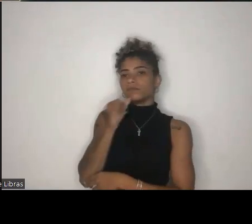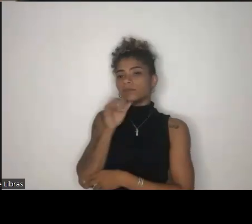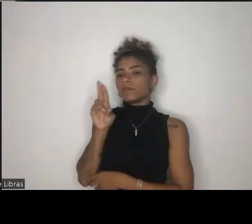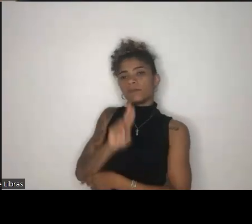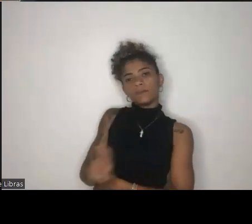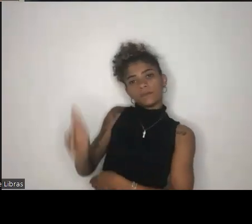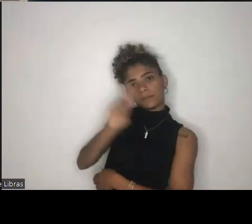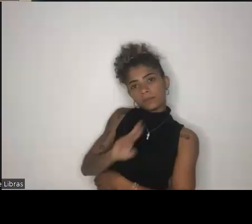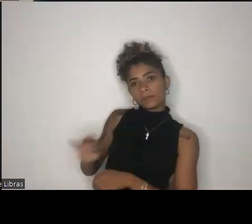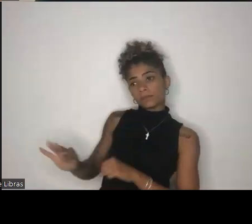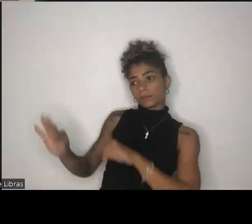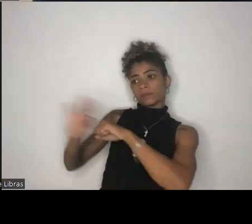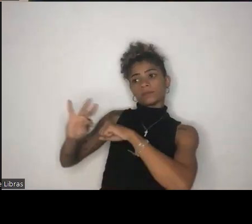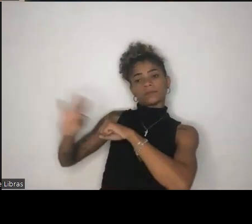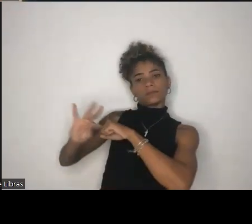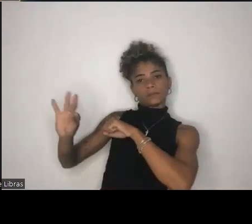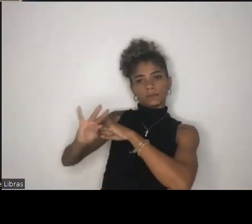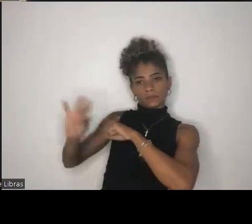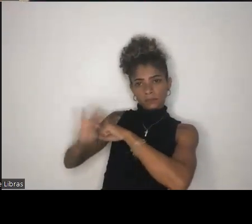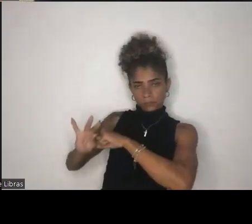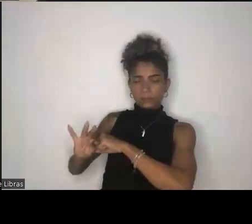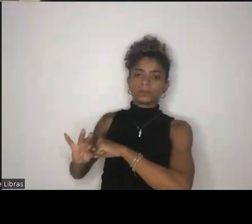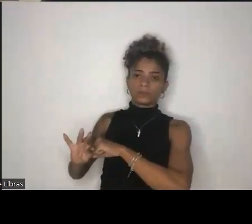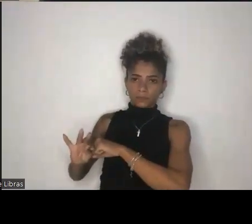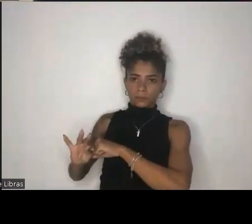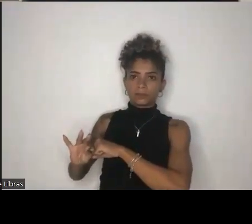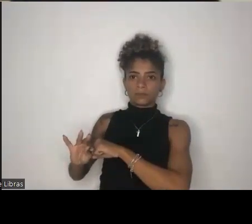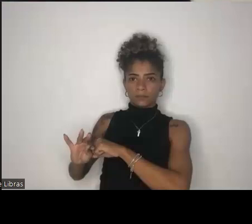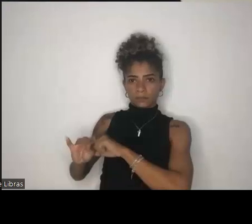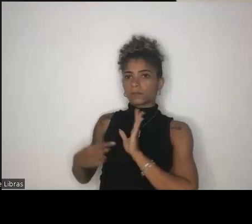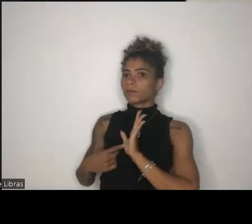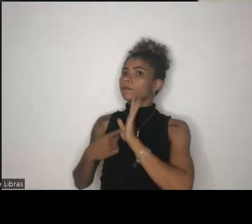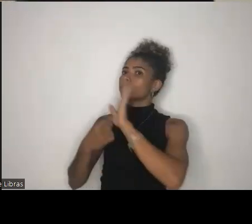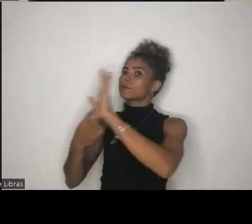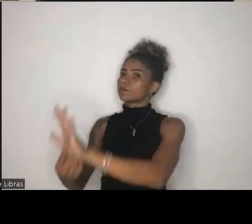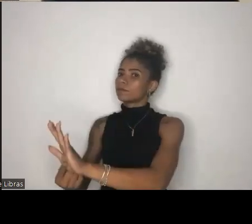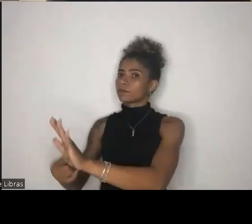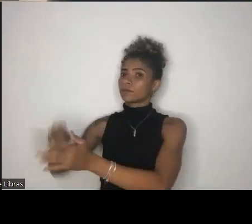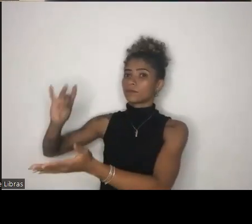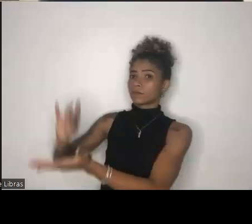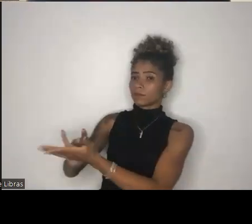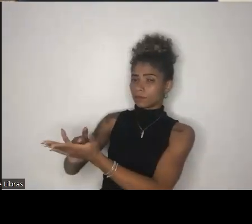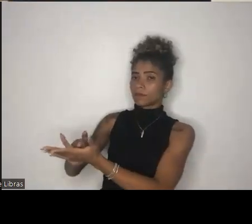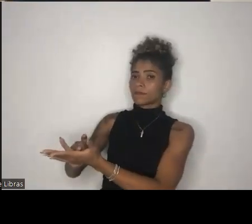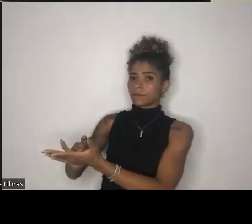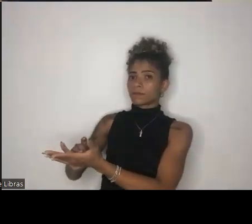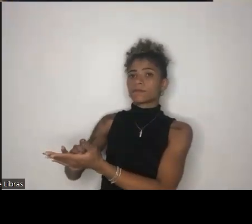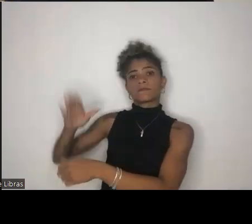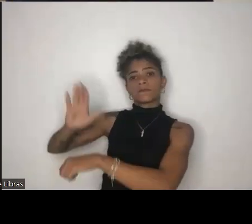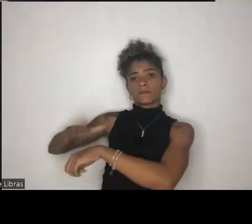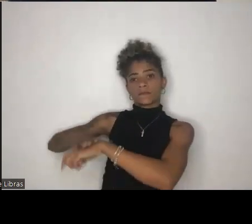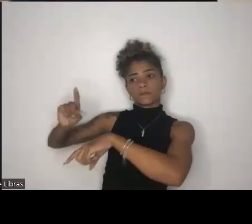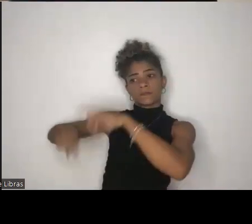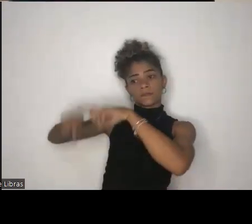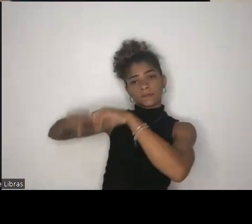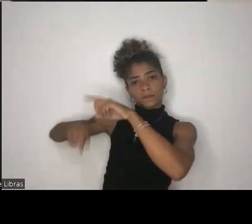uma técnica né uma técnica que refletisse que tivesse refletida nos materiais empregados